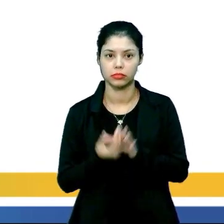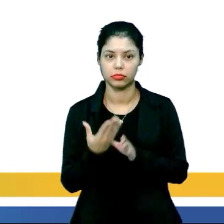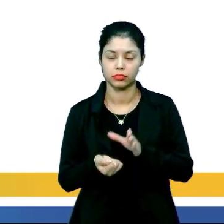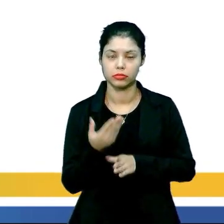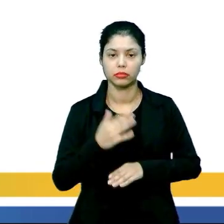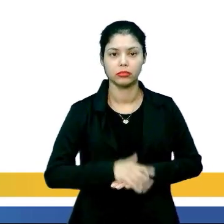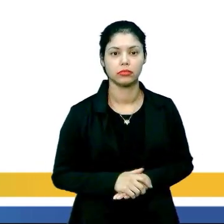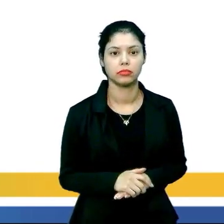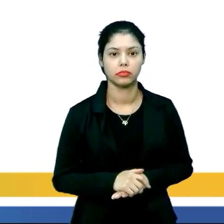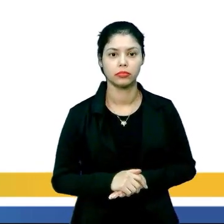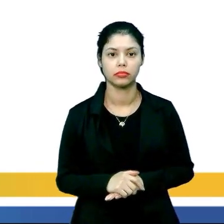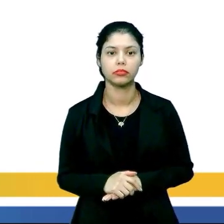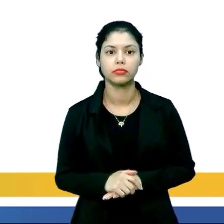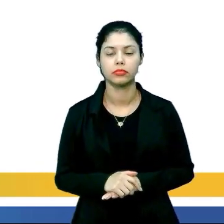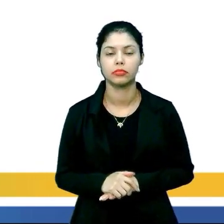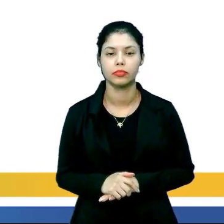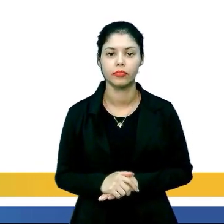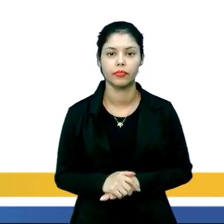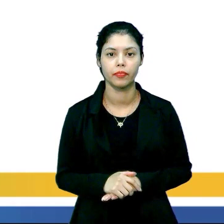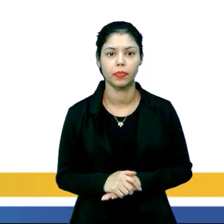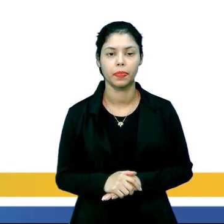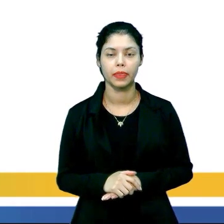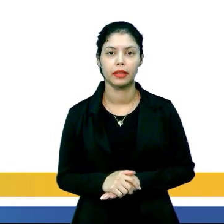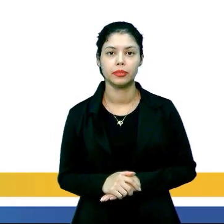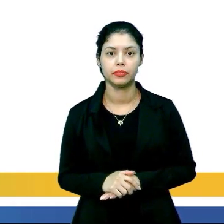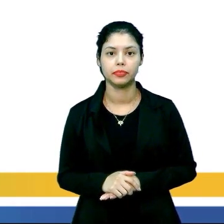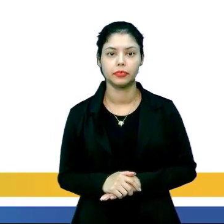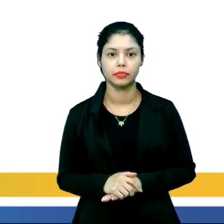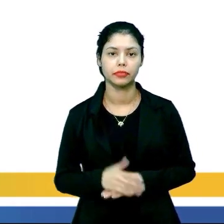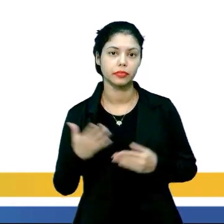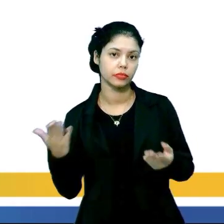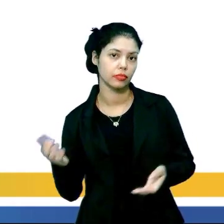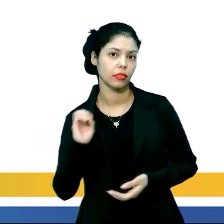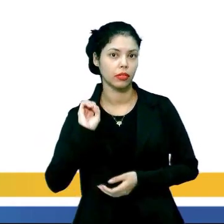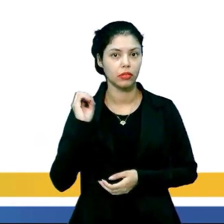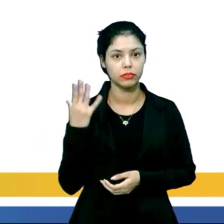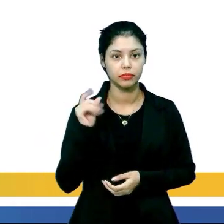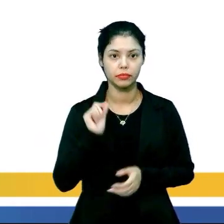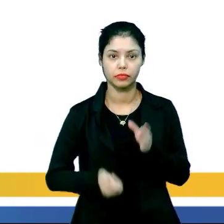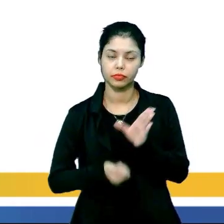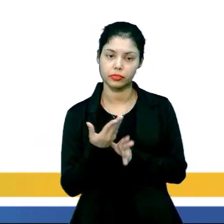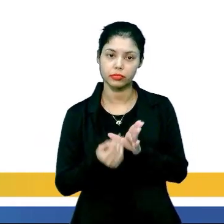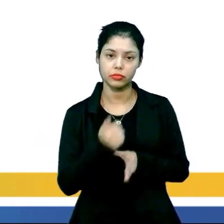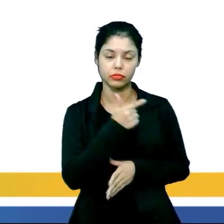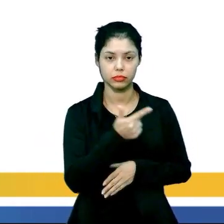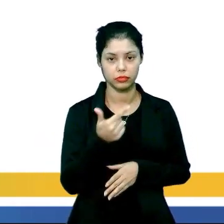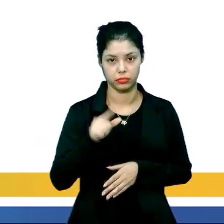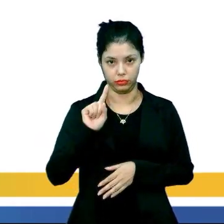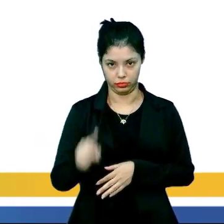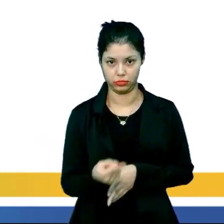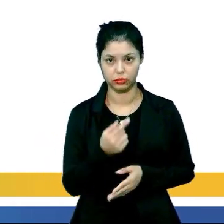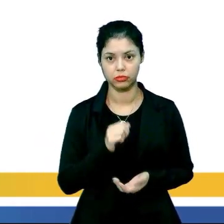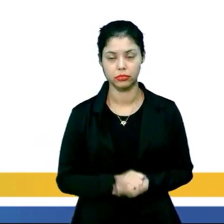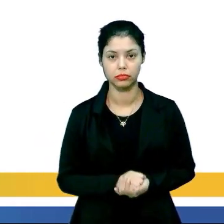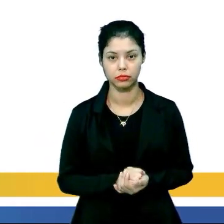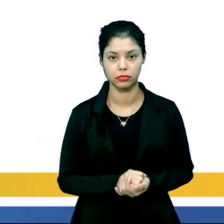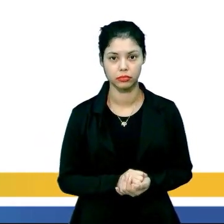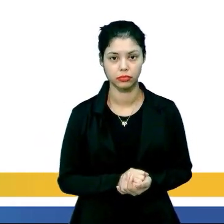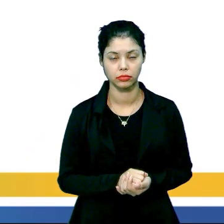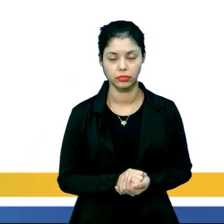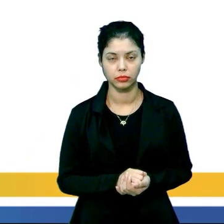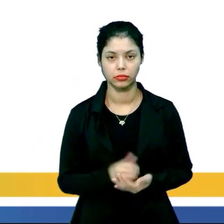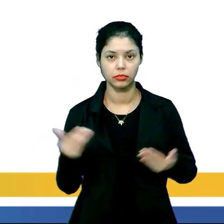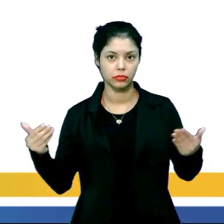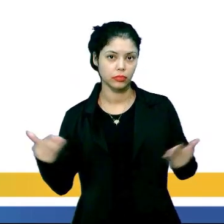produzido 402 mil brinquedos. Então, o excedente da produção foi 22 mil